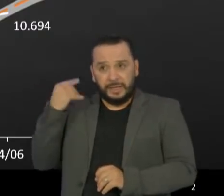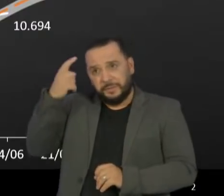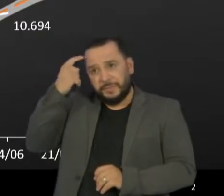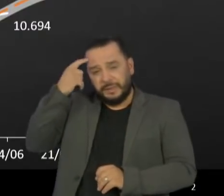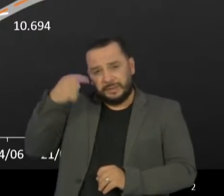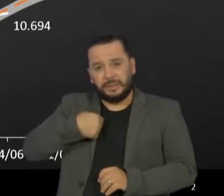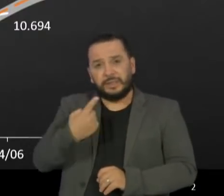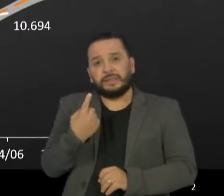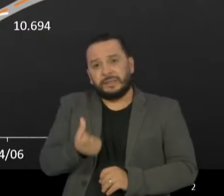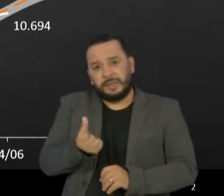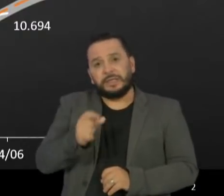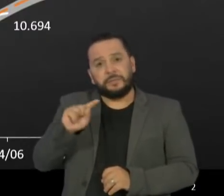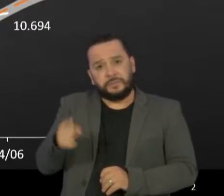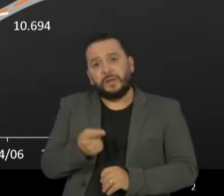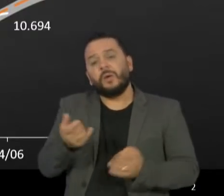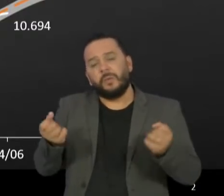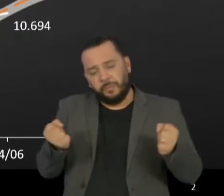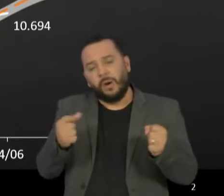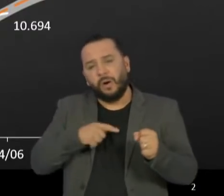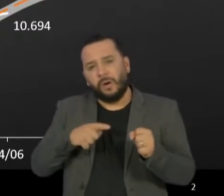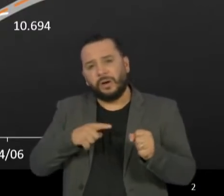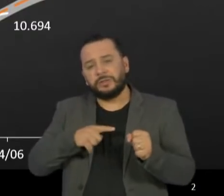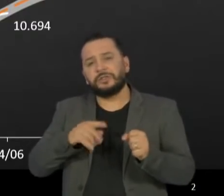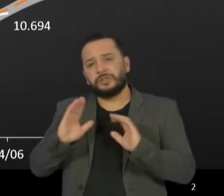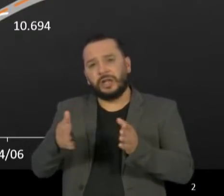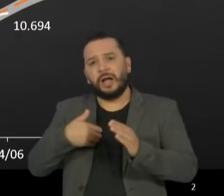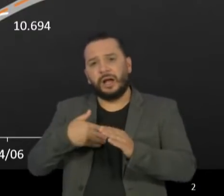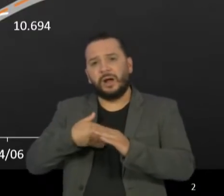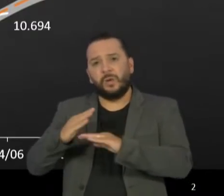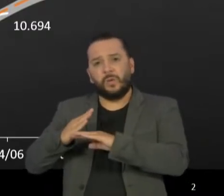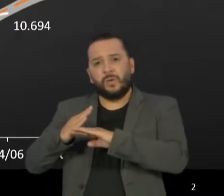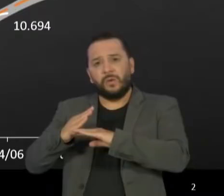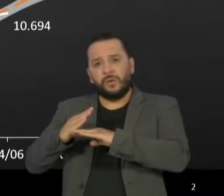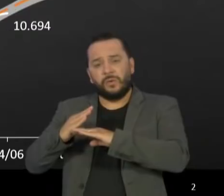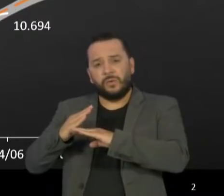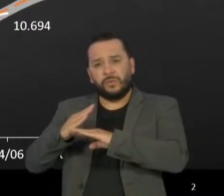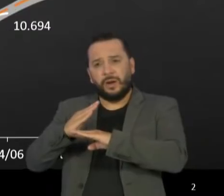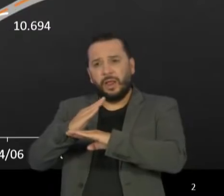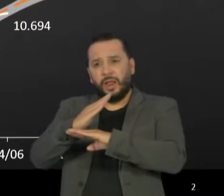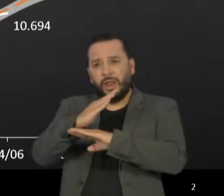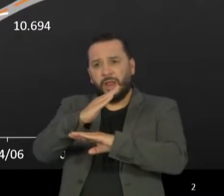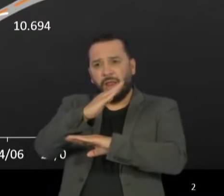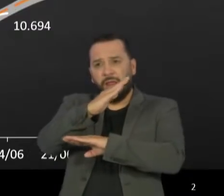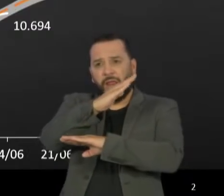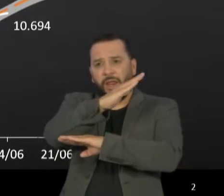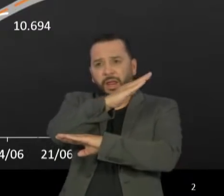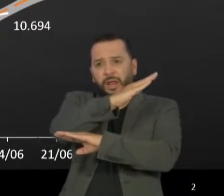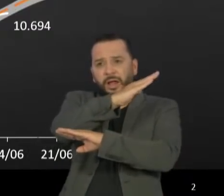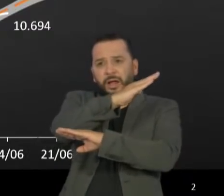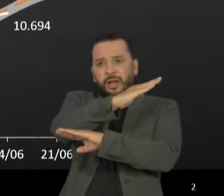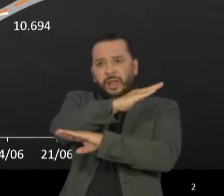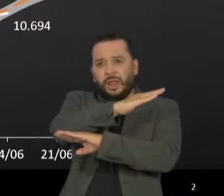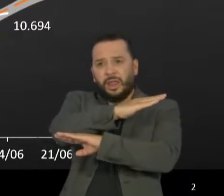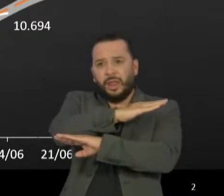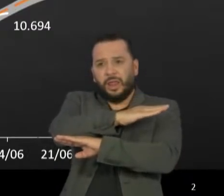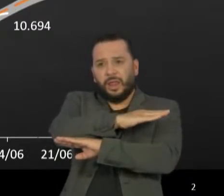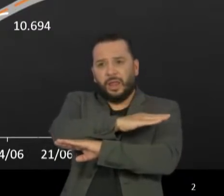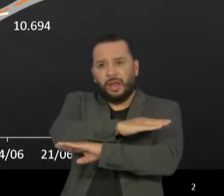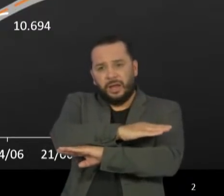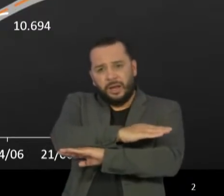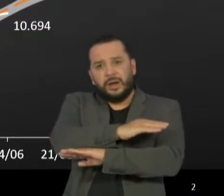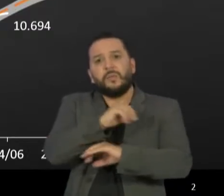pode até diminuir mais. Então, além do que o Gabardo comentou da semana anterior, se